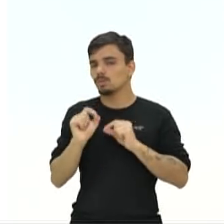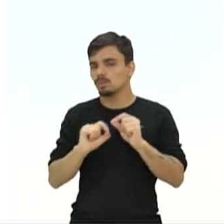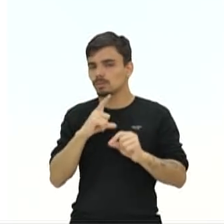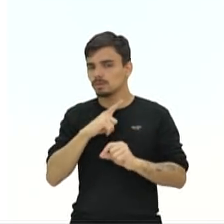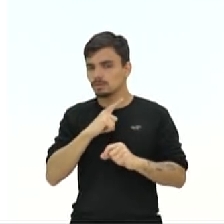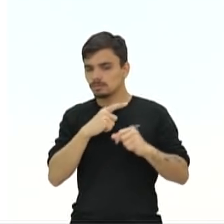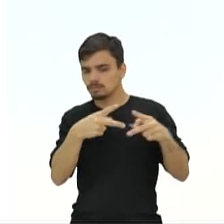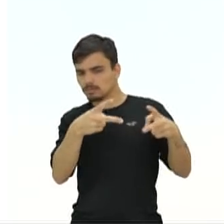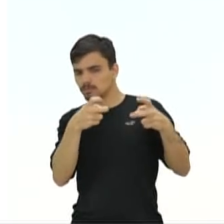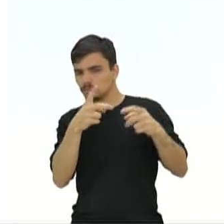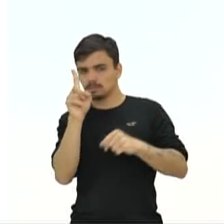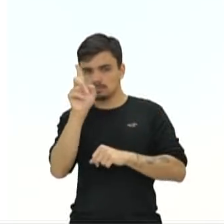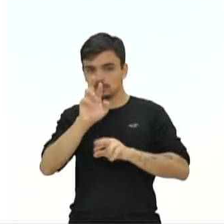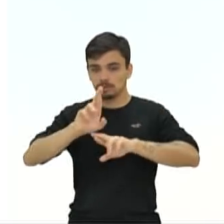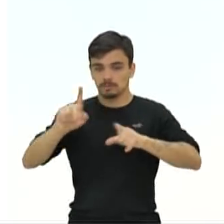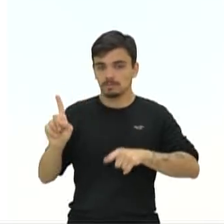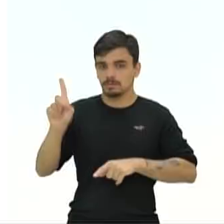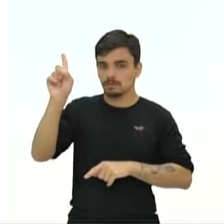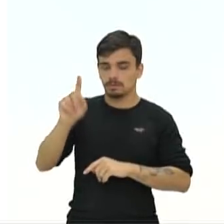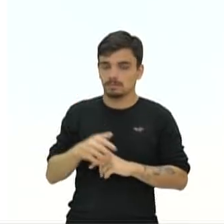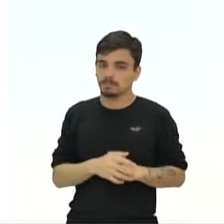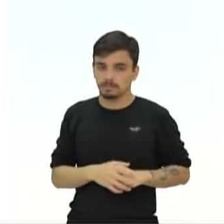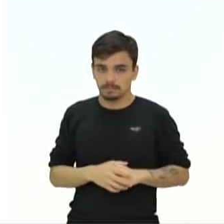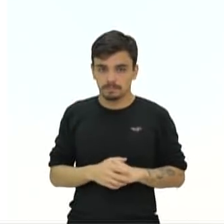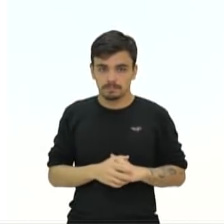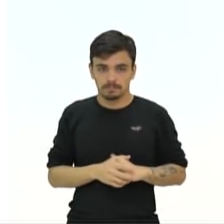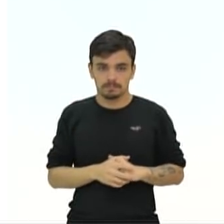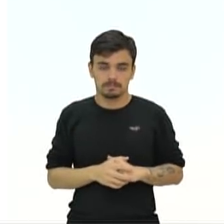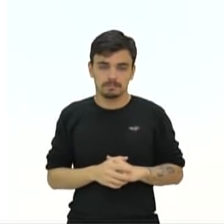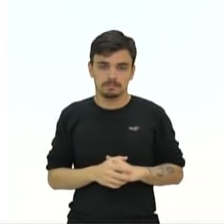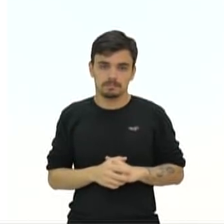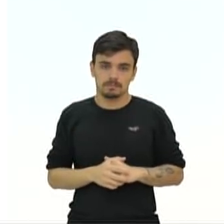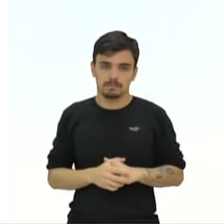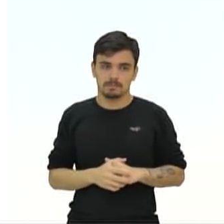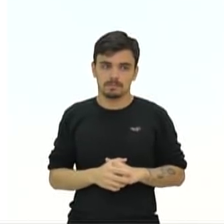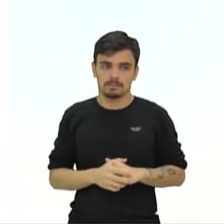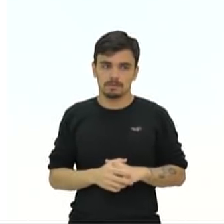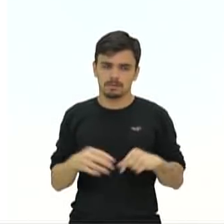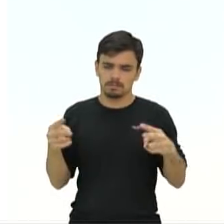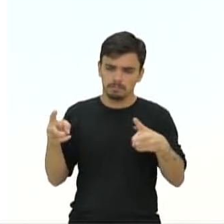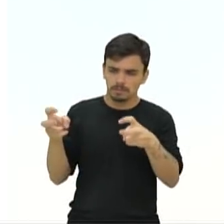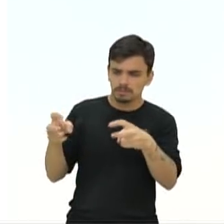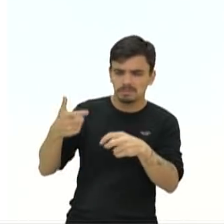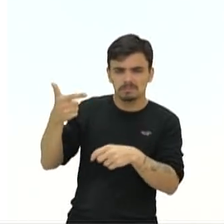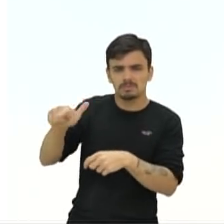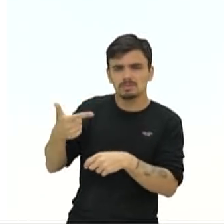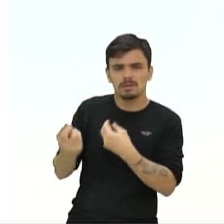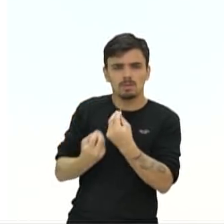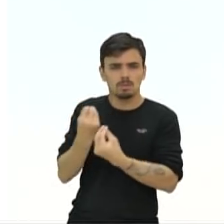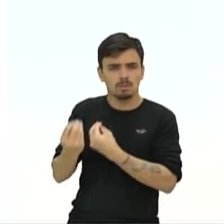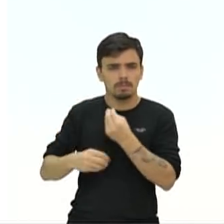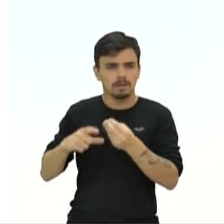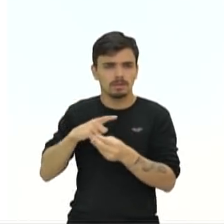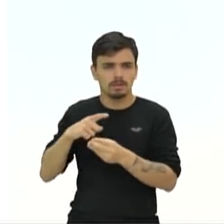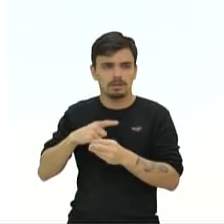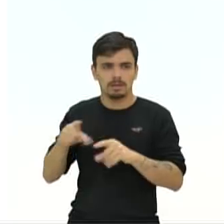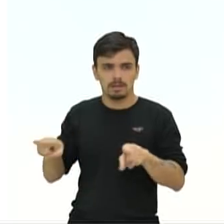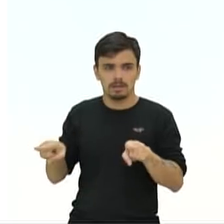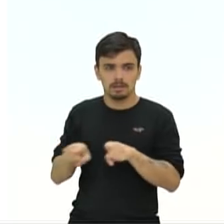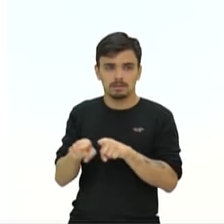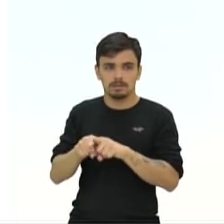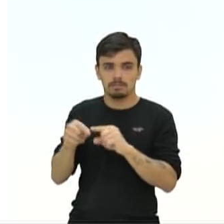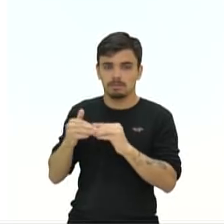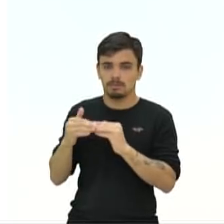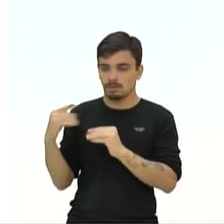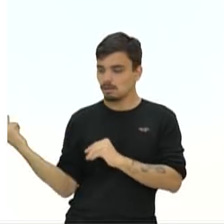nós estamos percebendo aqui de diferença? Olha, perspectiva ele não tinha ainda muito, né? Porque ele tá do tamanho da capela,